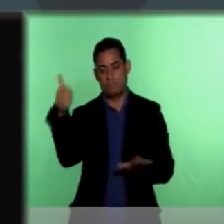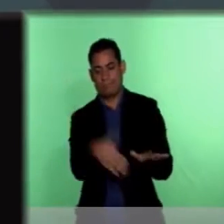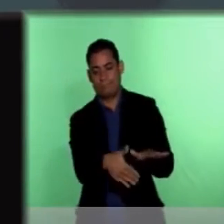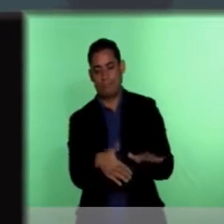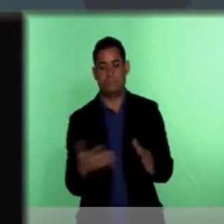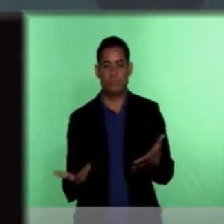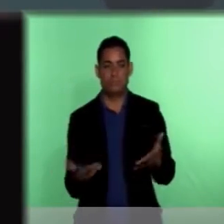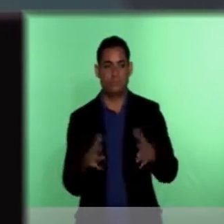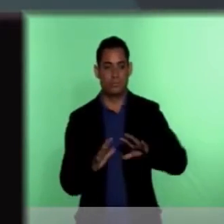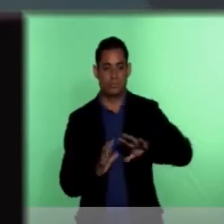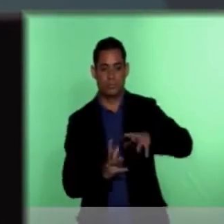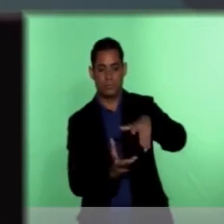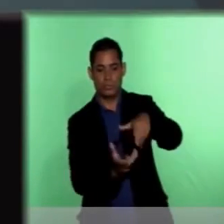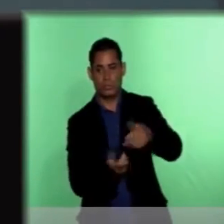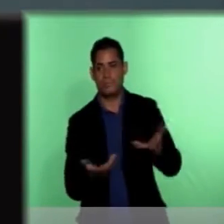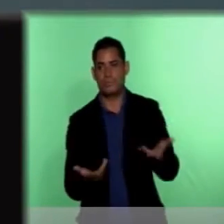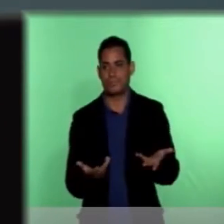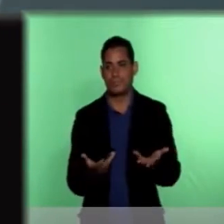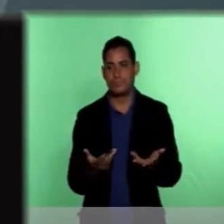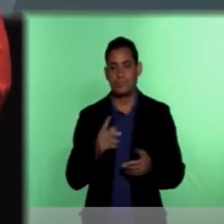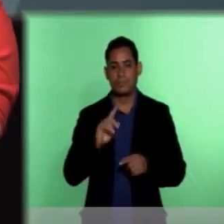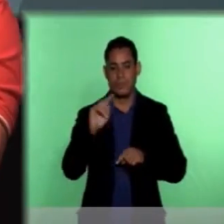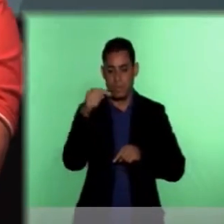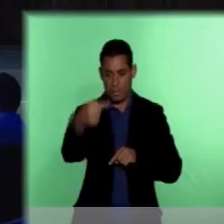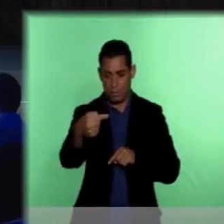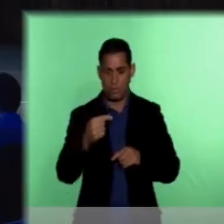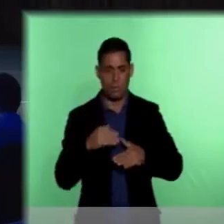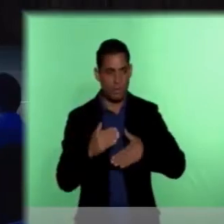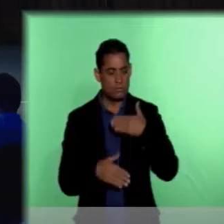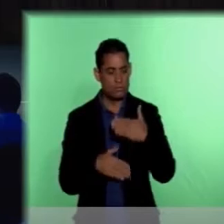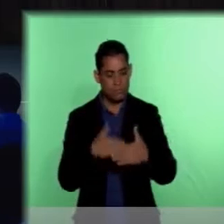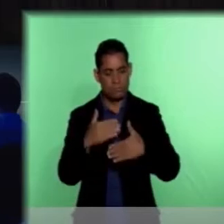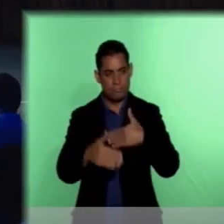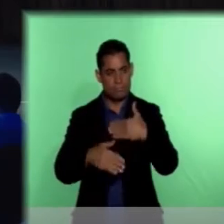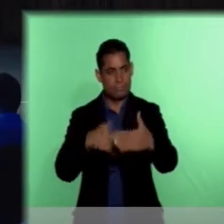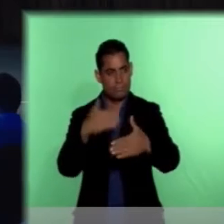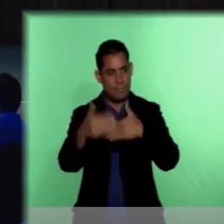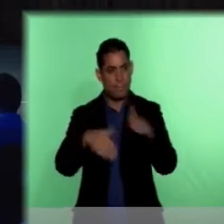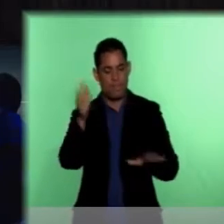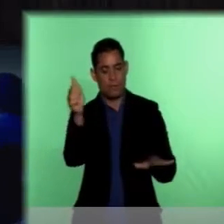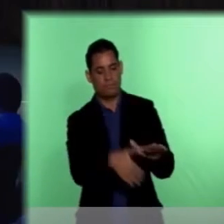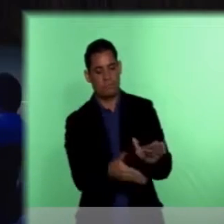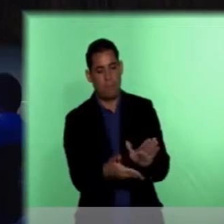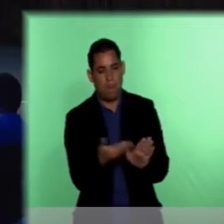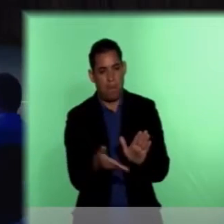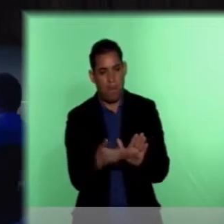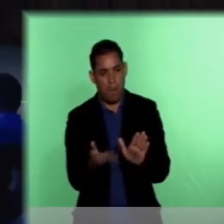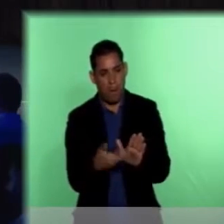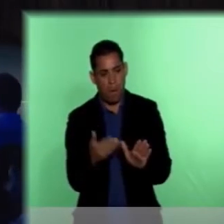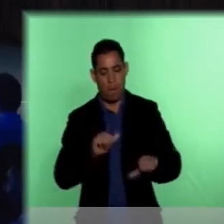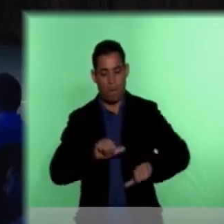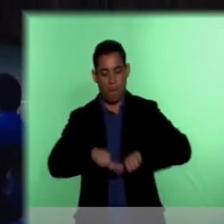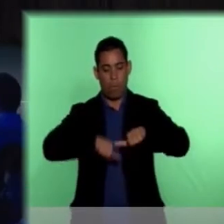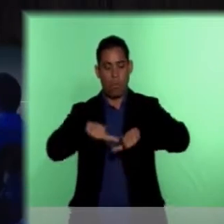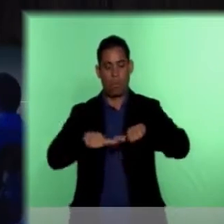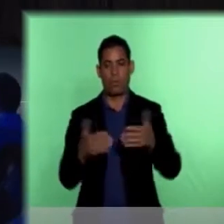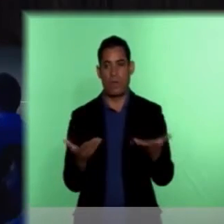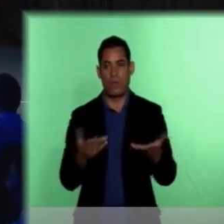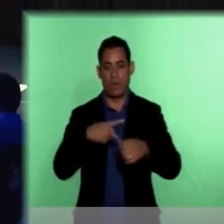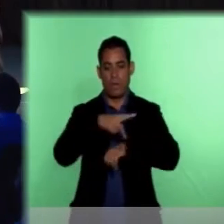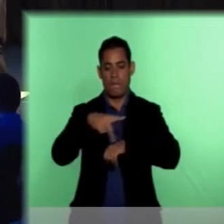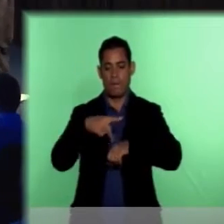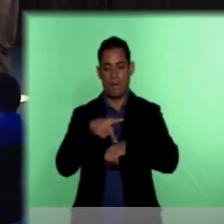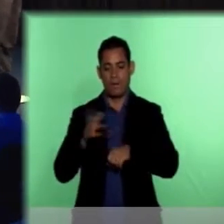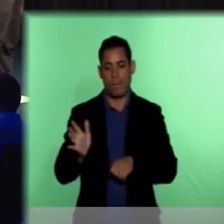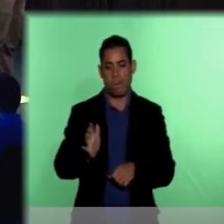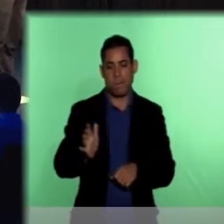ao longo dos anos, ela faz um salto para o futuro, de sair de um dos países mais miseráveis do mundo, para hoje ser um dos países mais